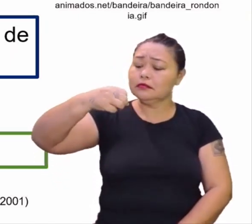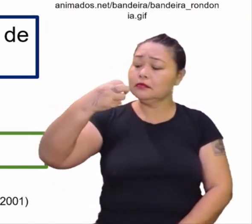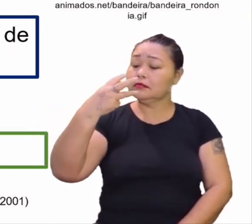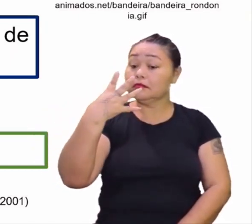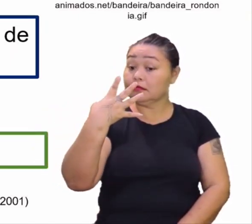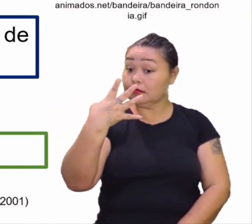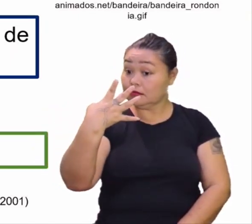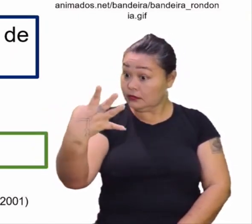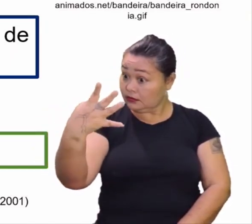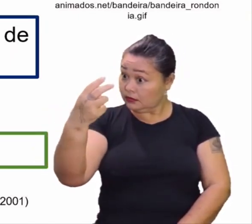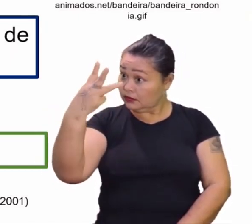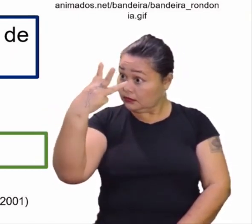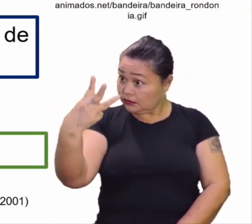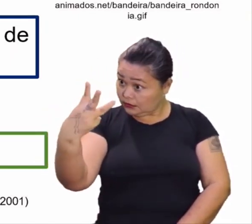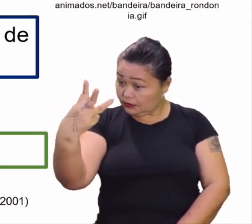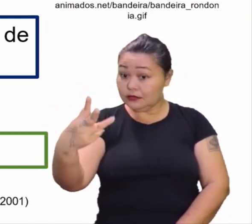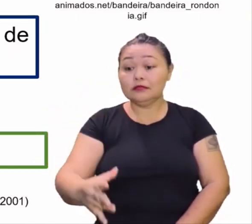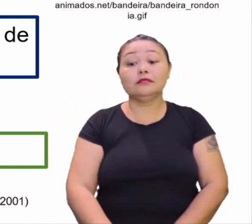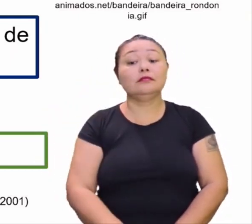1943.